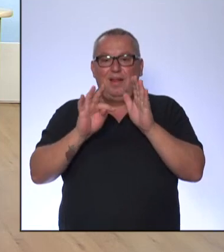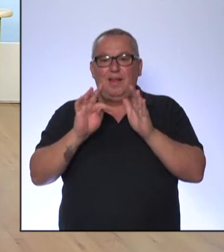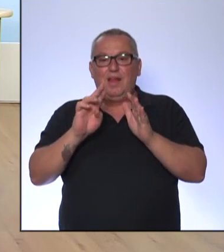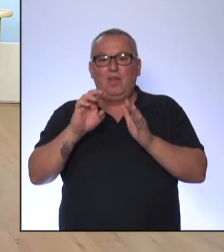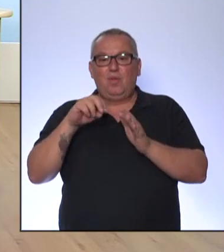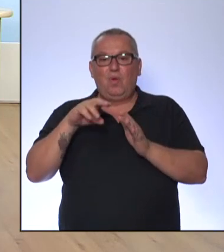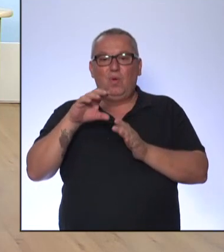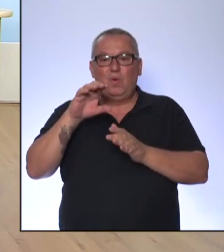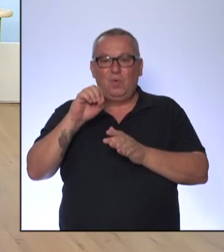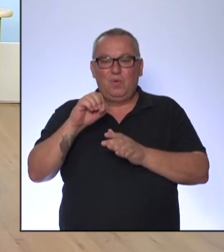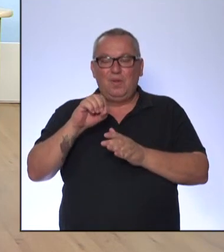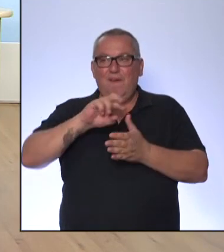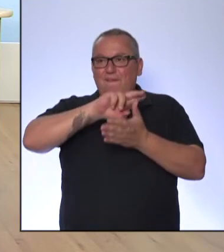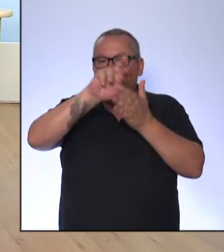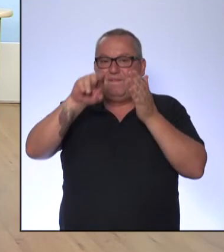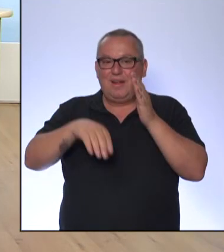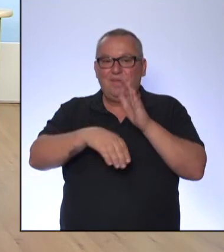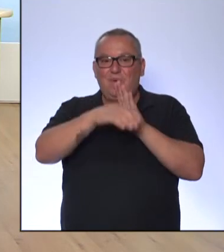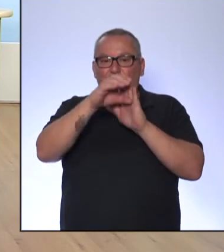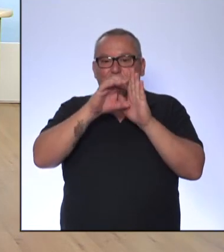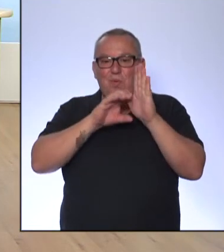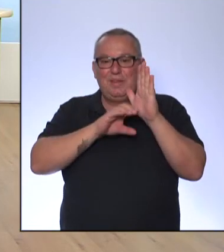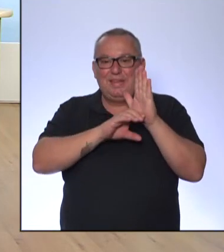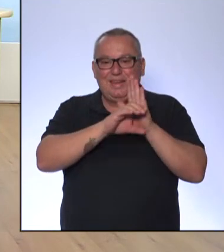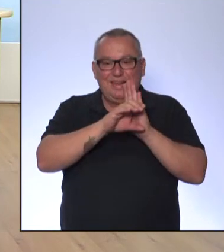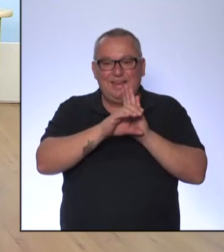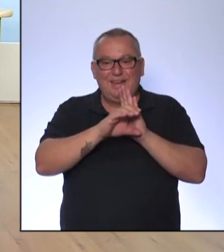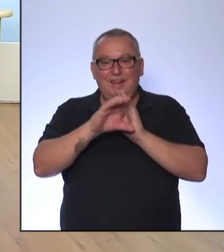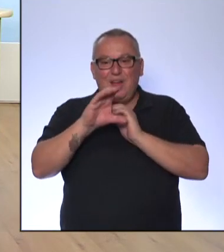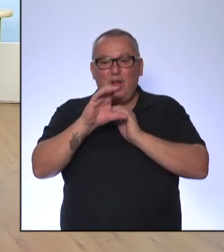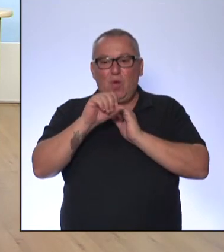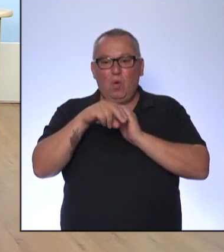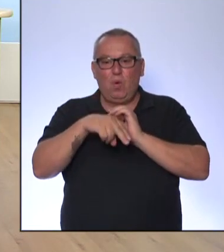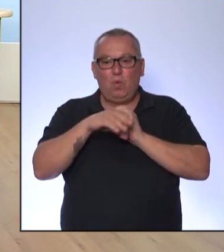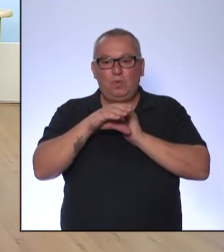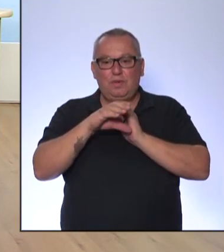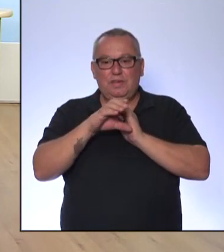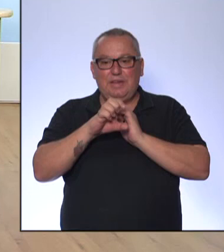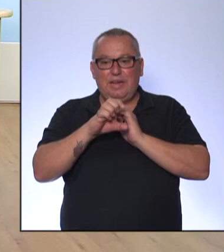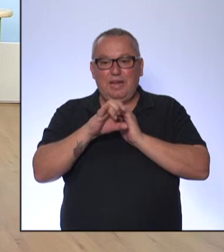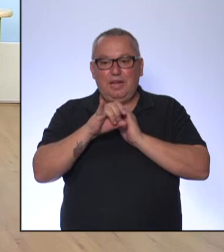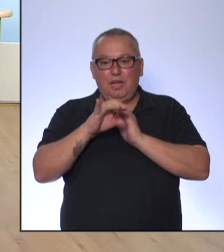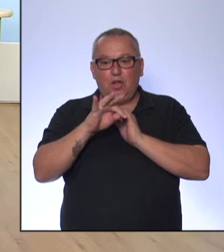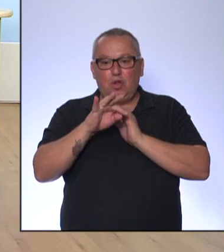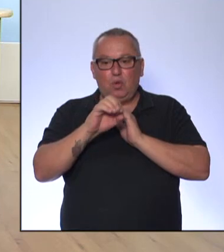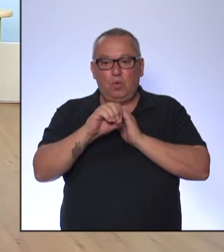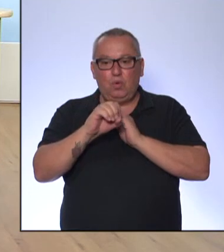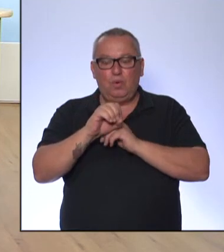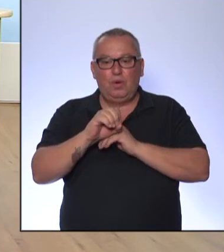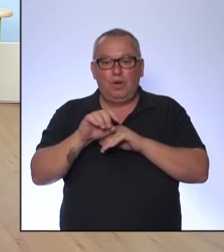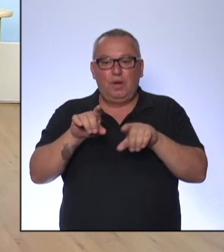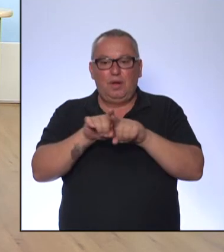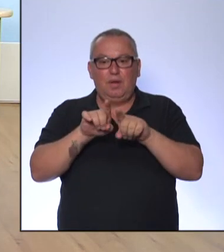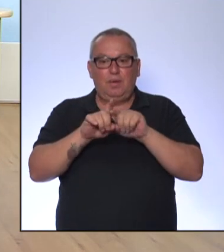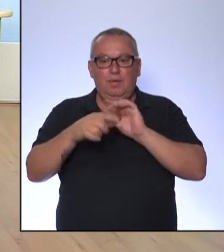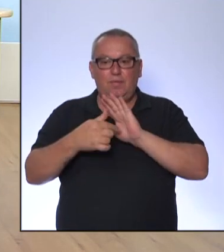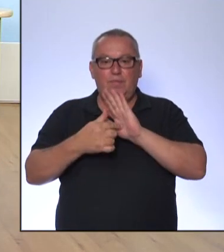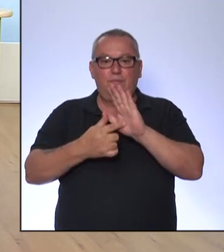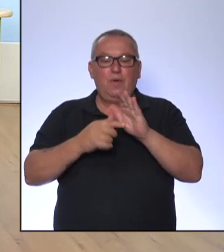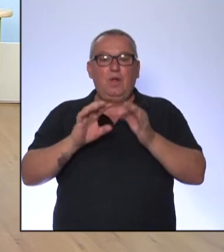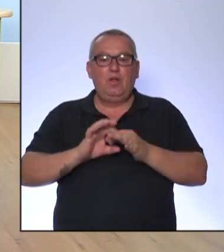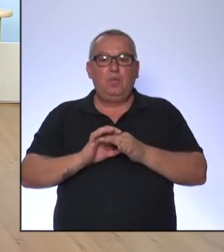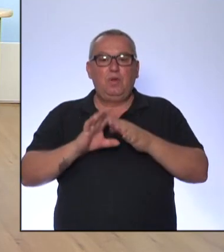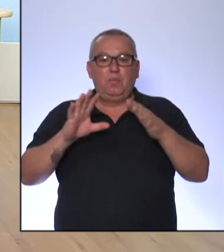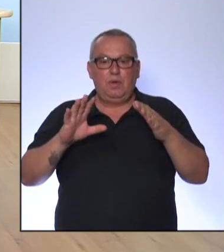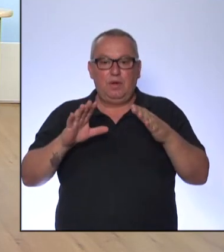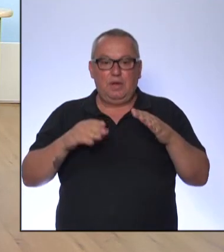conceitos. Célula-tronco dá para a gente trabalhar em outra temática. Pois é. E falaram também, né, dessa permeabilidade que permite que